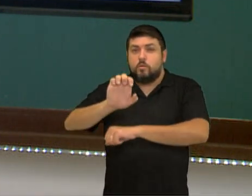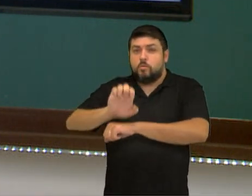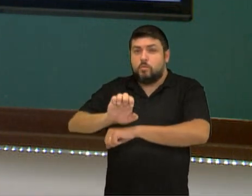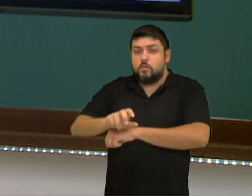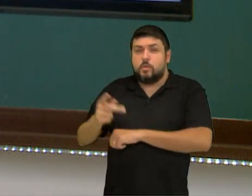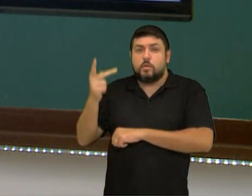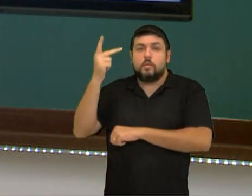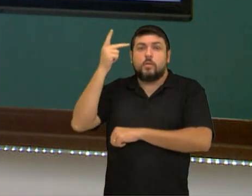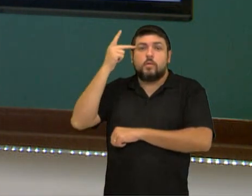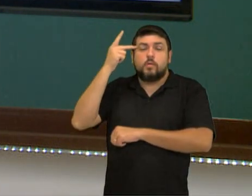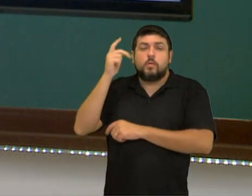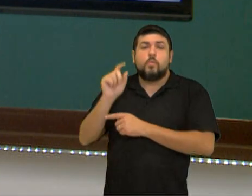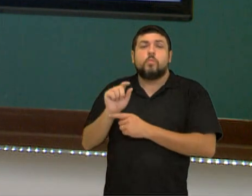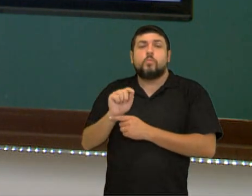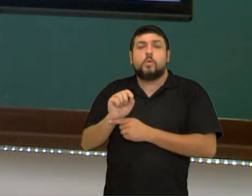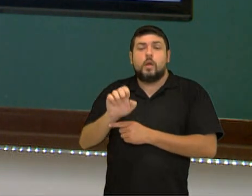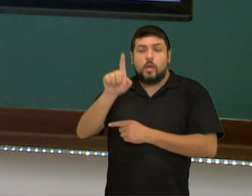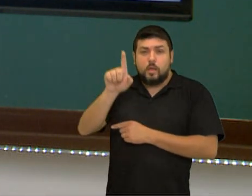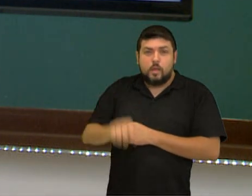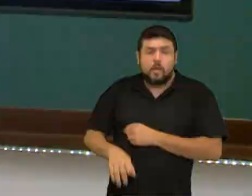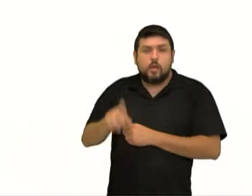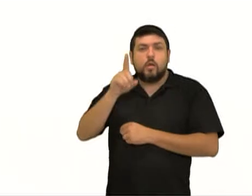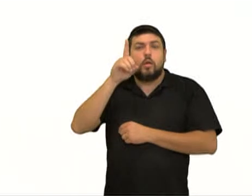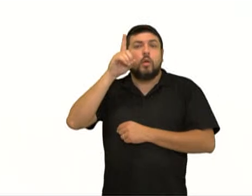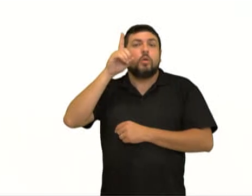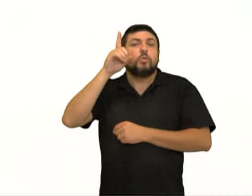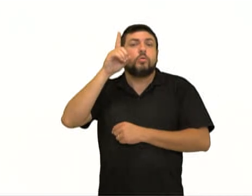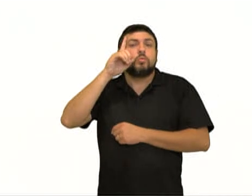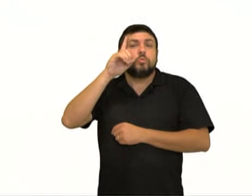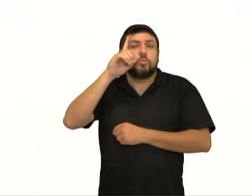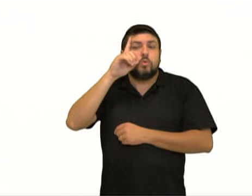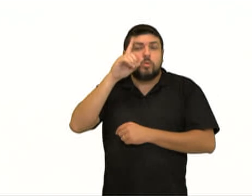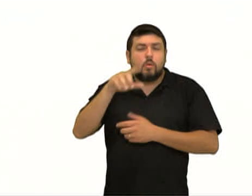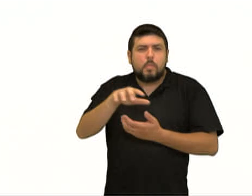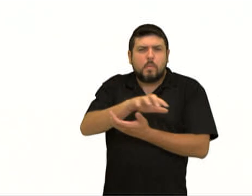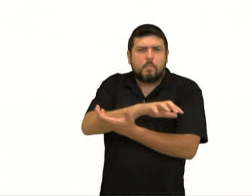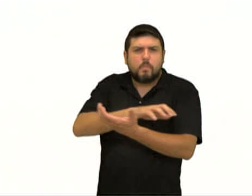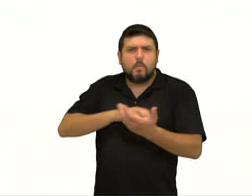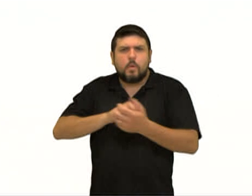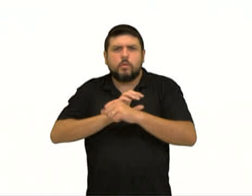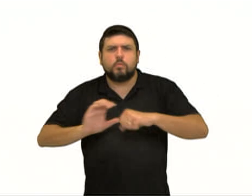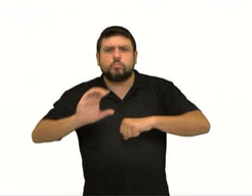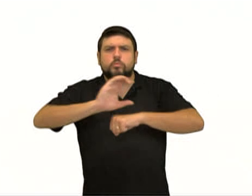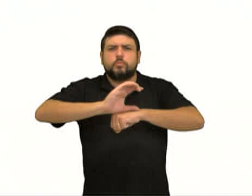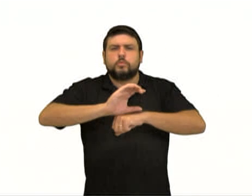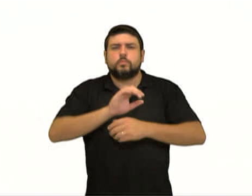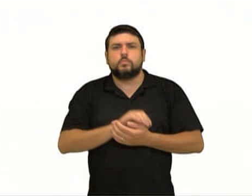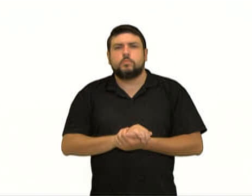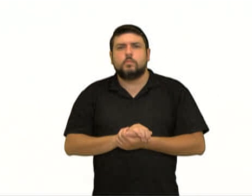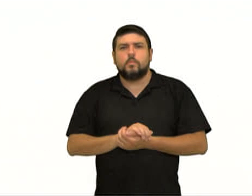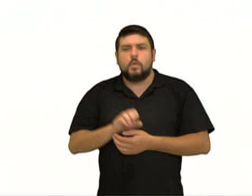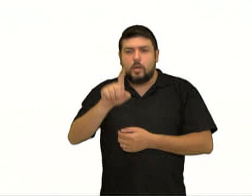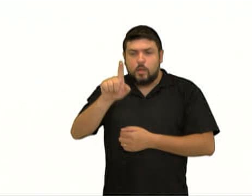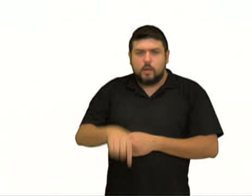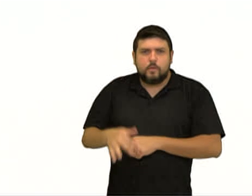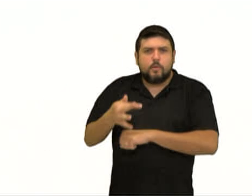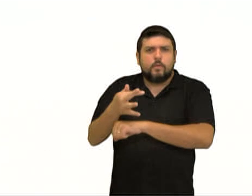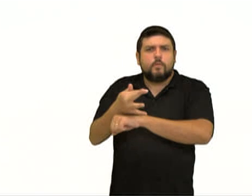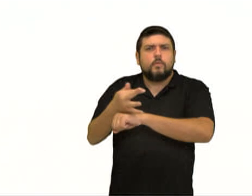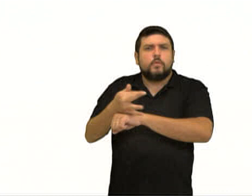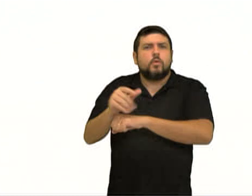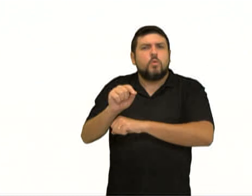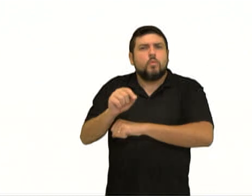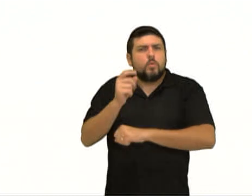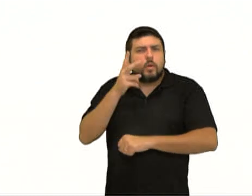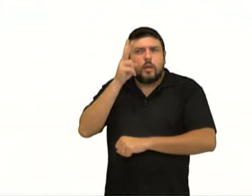Paulo o dia da Revolução Constitucionalista. Então, é um feriado onde se rememora, onde